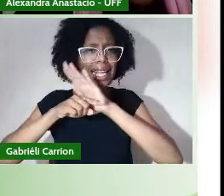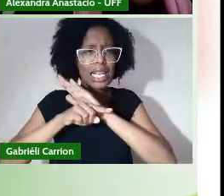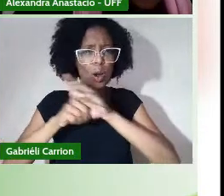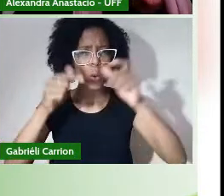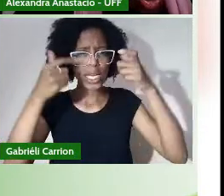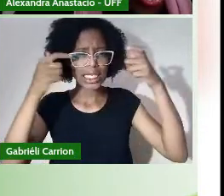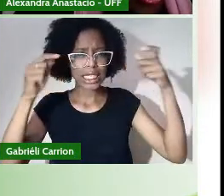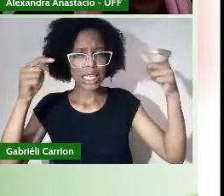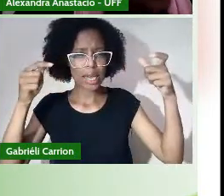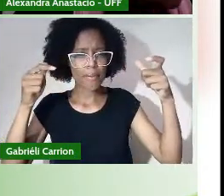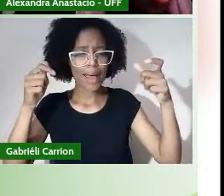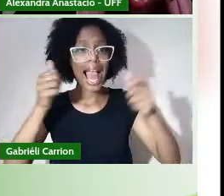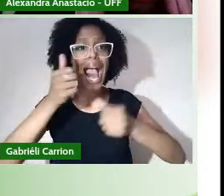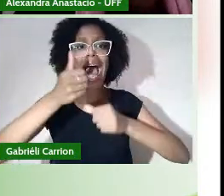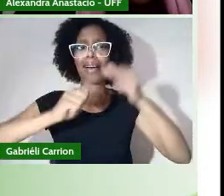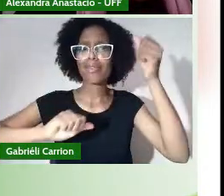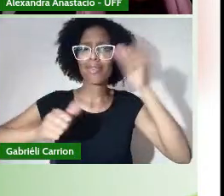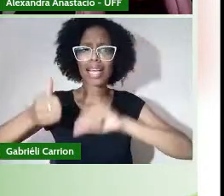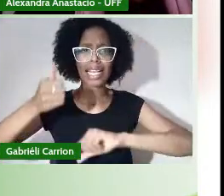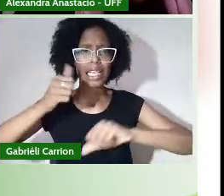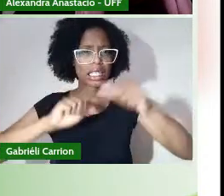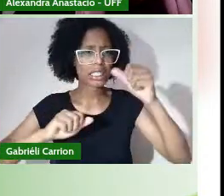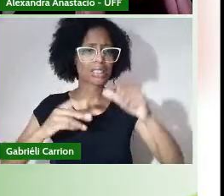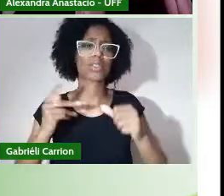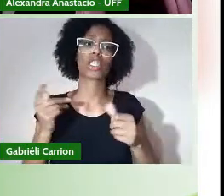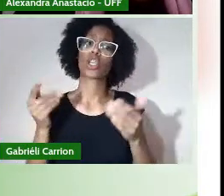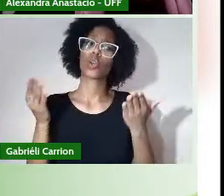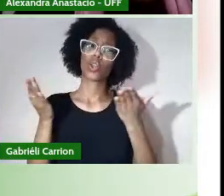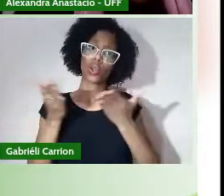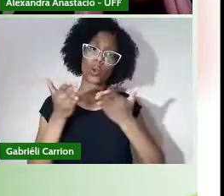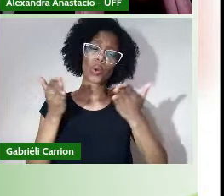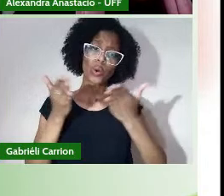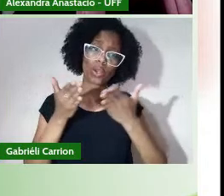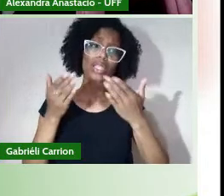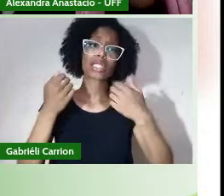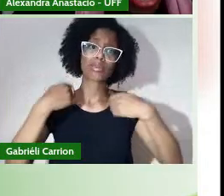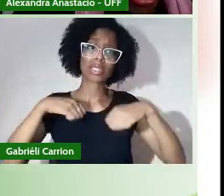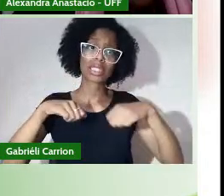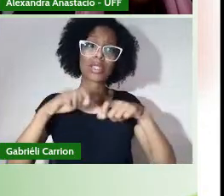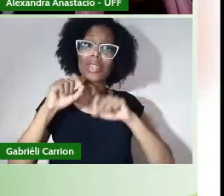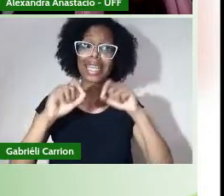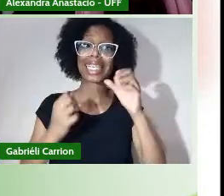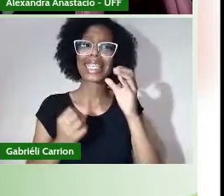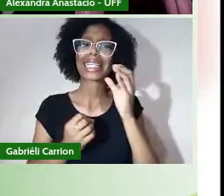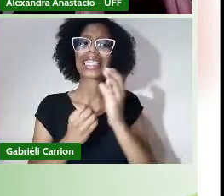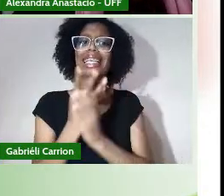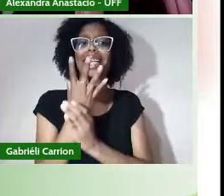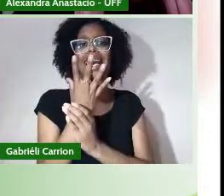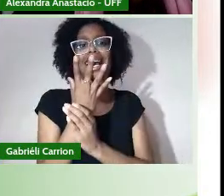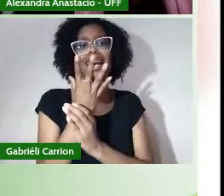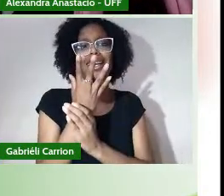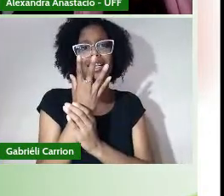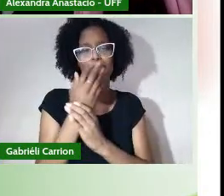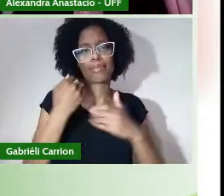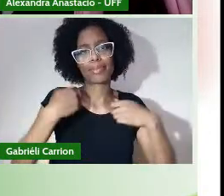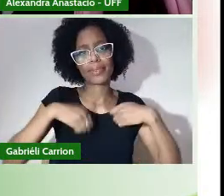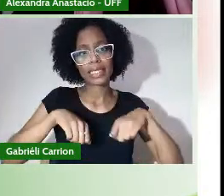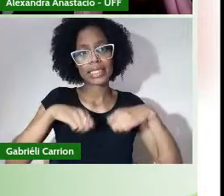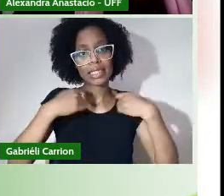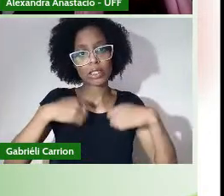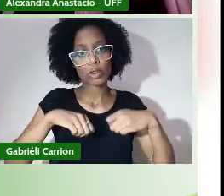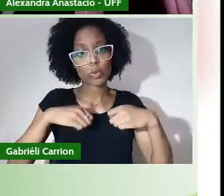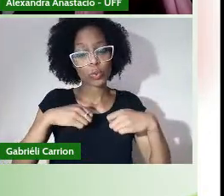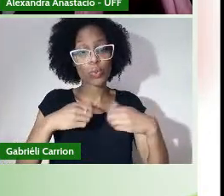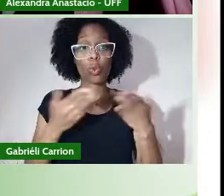avaliar. E hoje, muito mais requerido, a capacidade de criar coisas. Né? Então, isso é o que